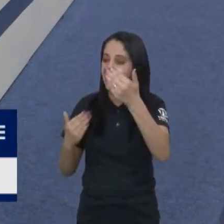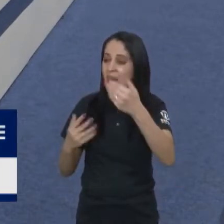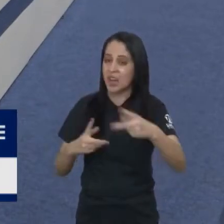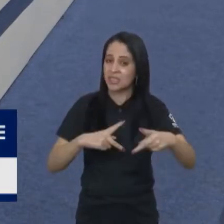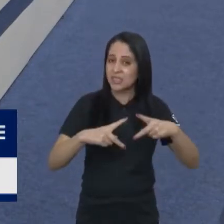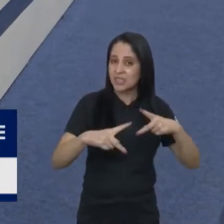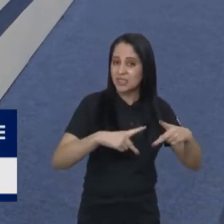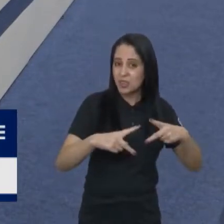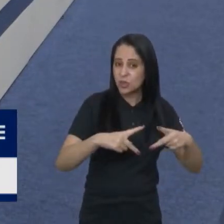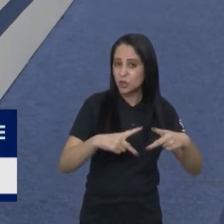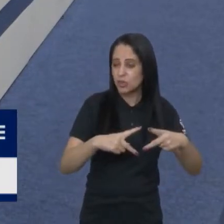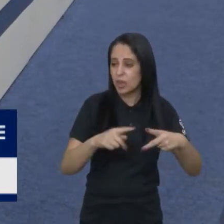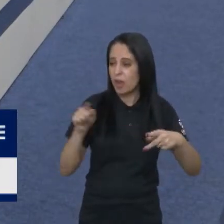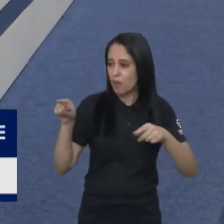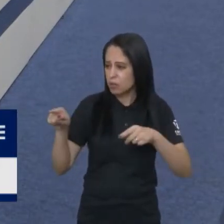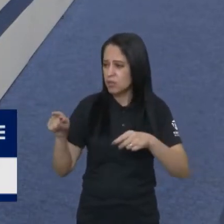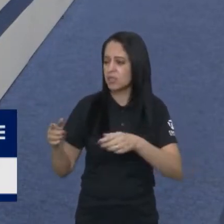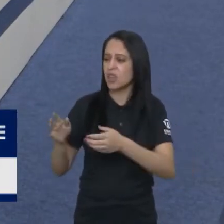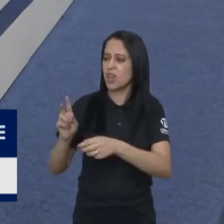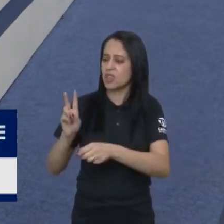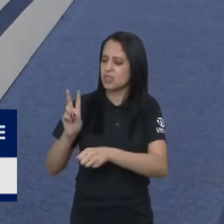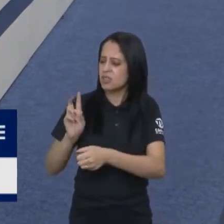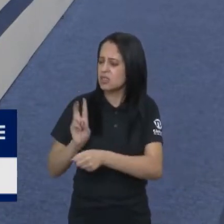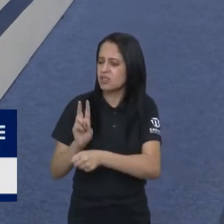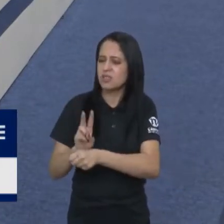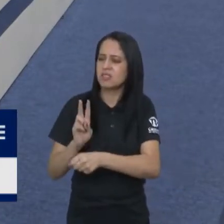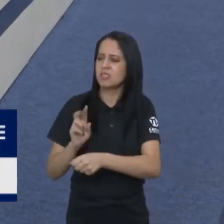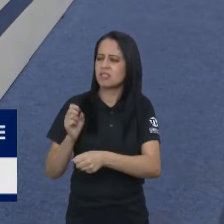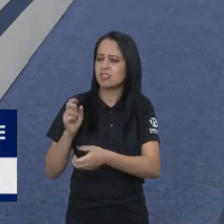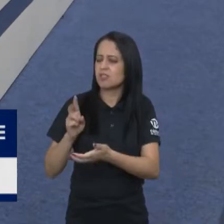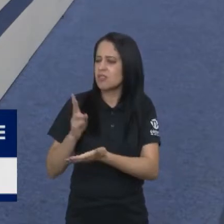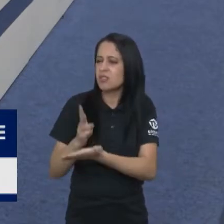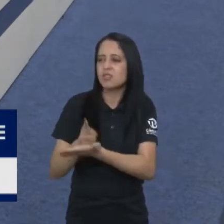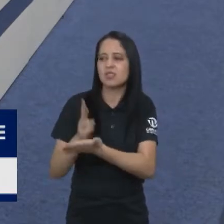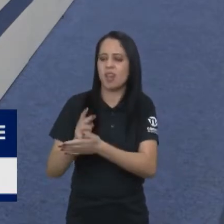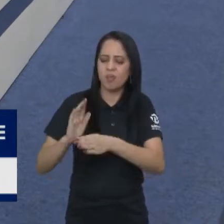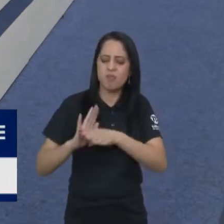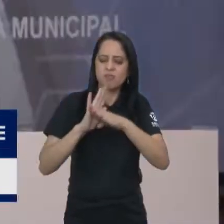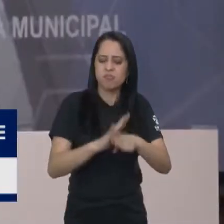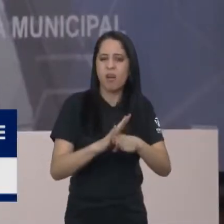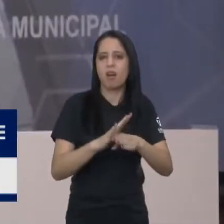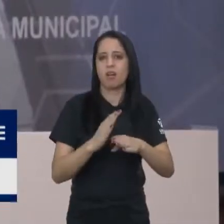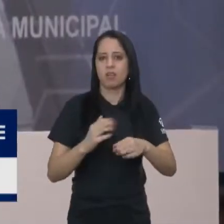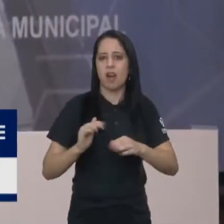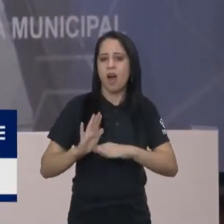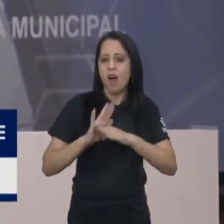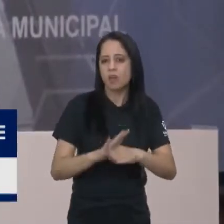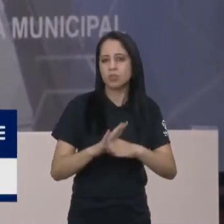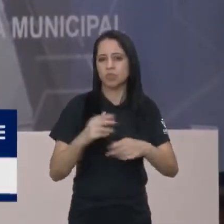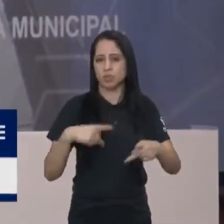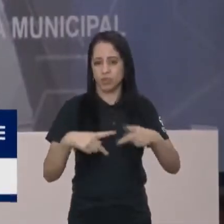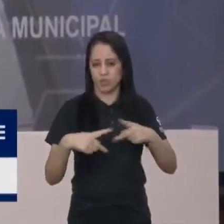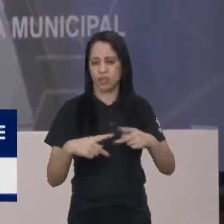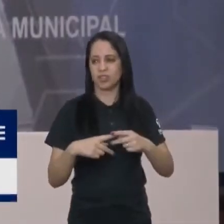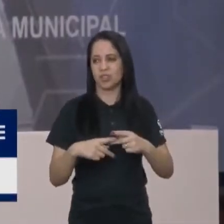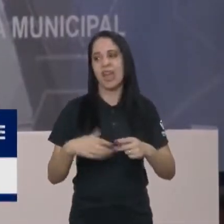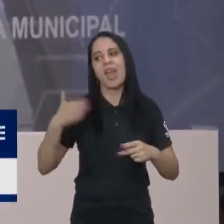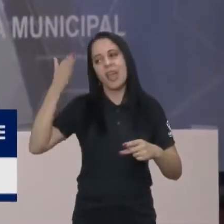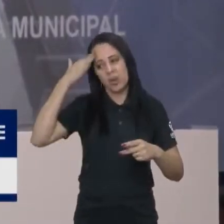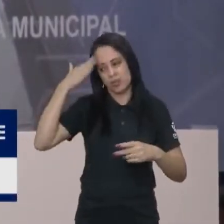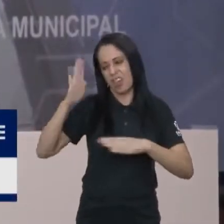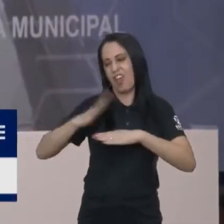dos Campos, por tudo que você fez pela nossa cidade. Sei que ainda fará, assim